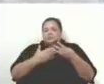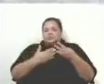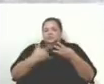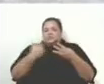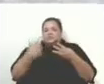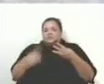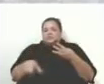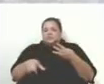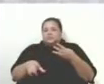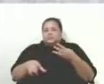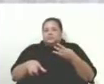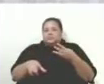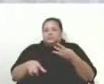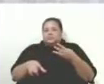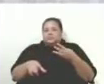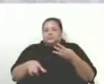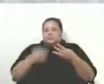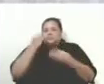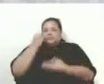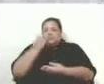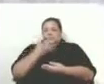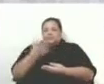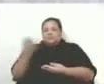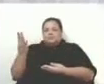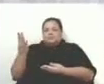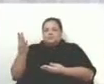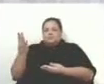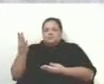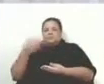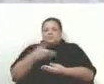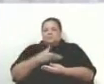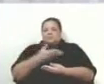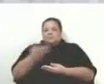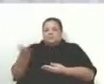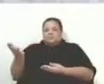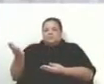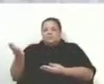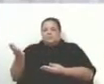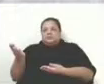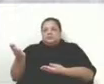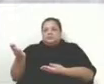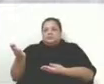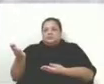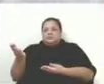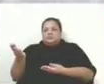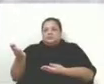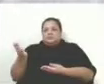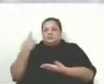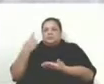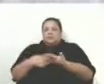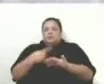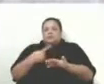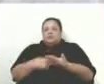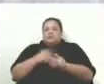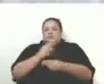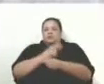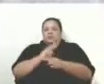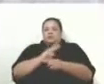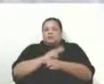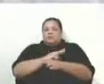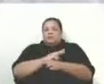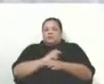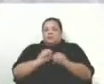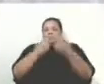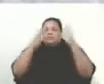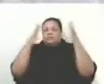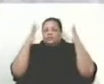novamente, também apresentada e trazida por vocês aqui nessa casa, na solicitação de contratar fiscais ambientais.